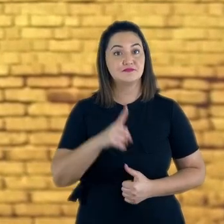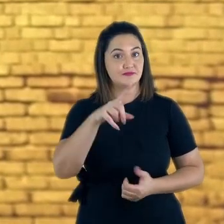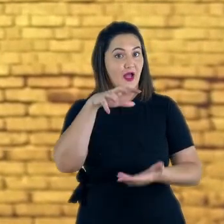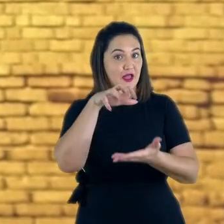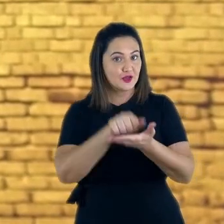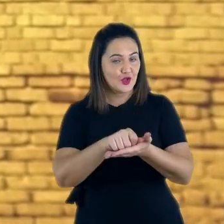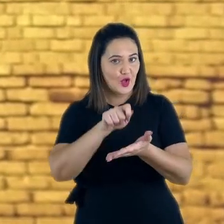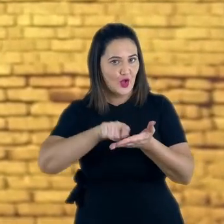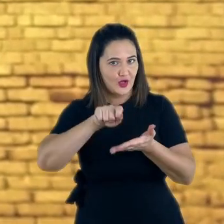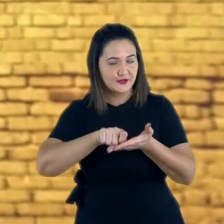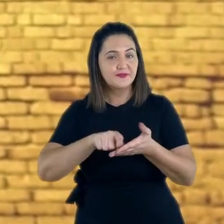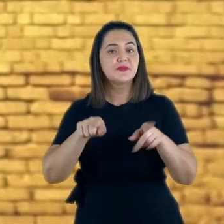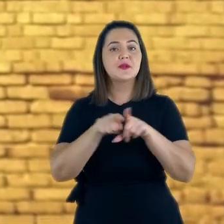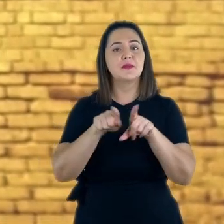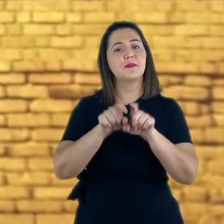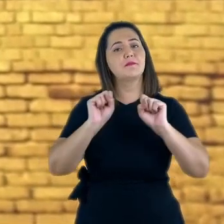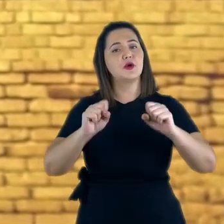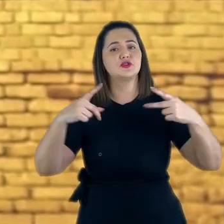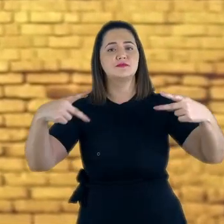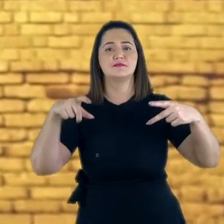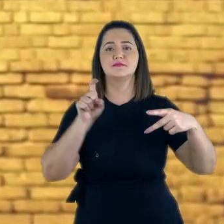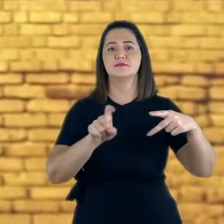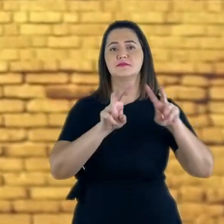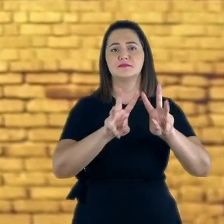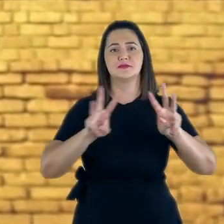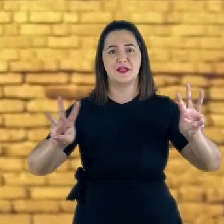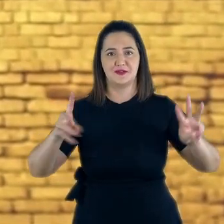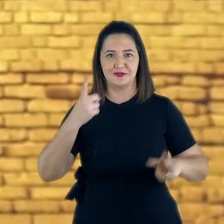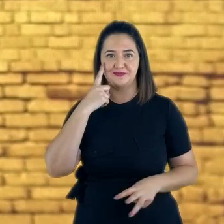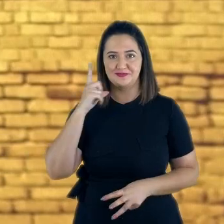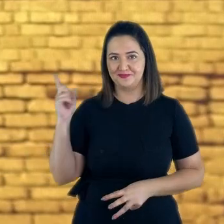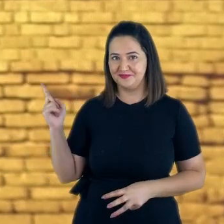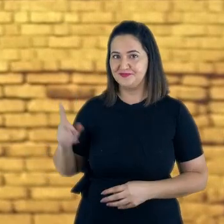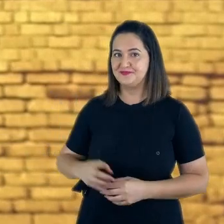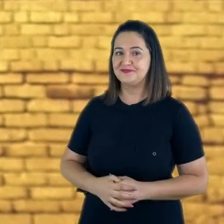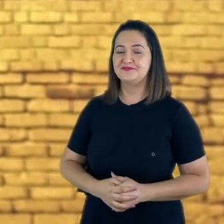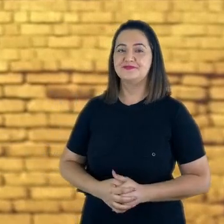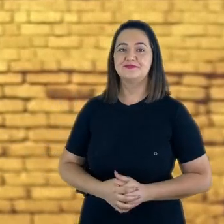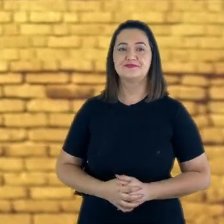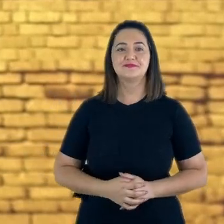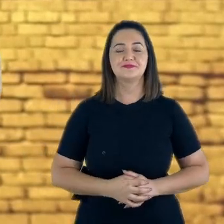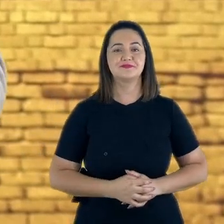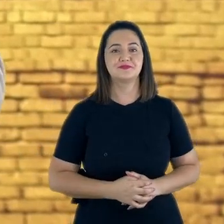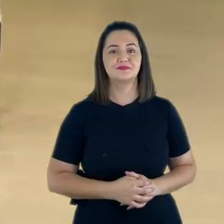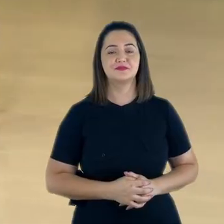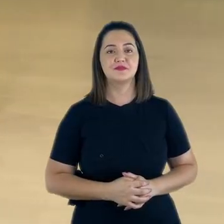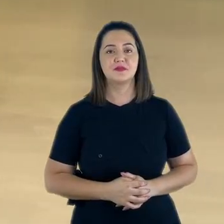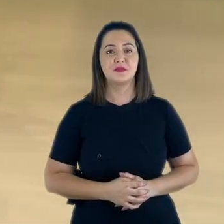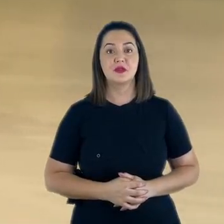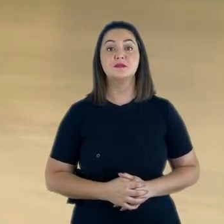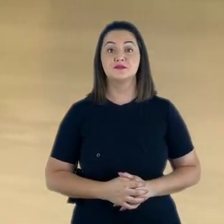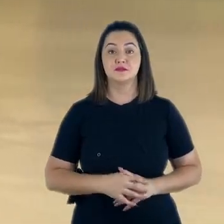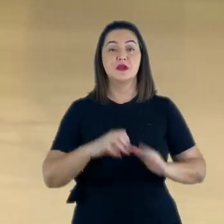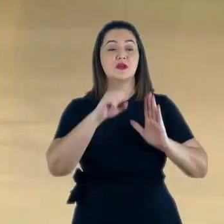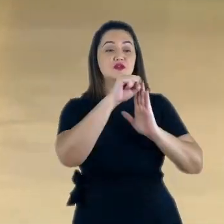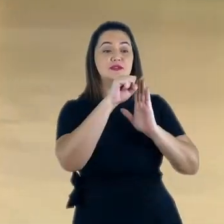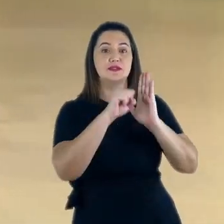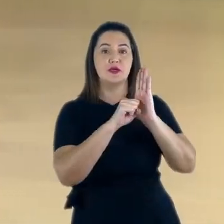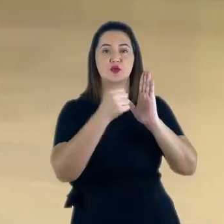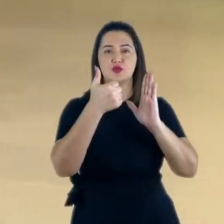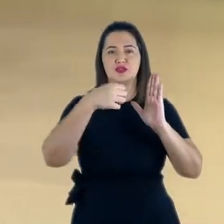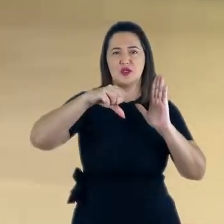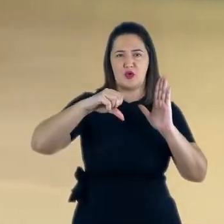0-12-981-44-0077. Anote aí. Ou você também pode entrar na página do biblia.com.br. Até ao